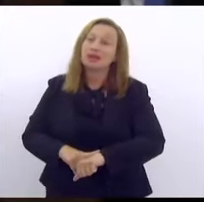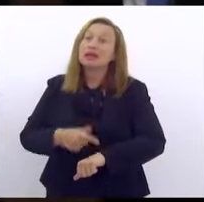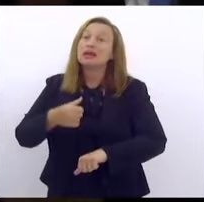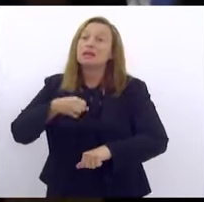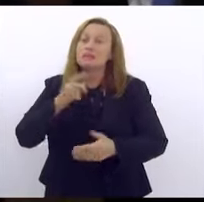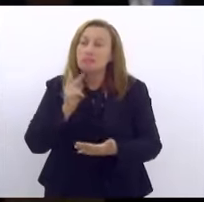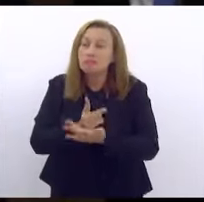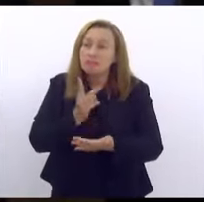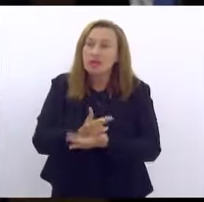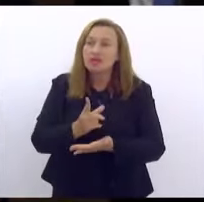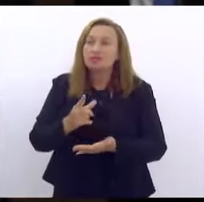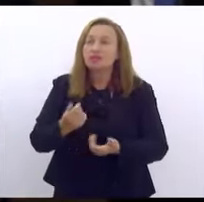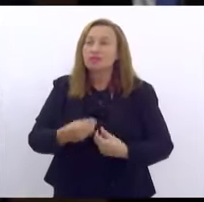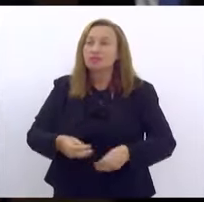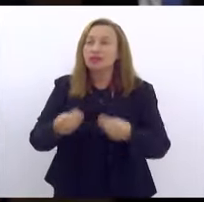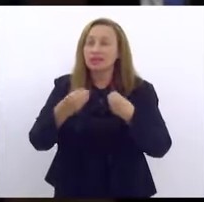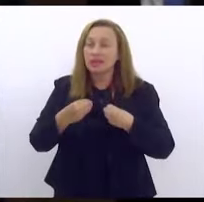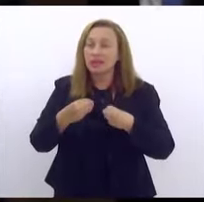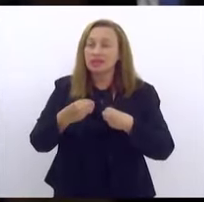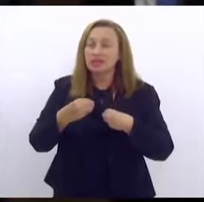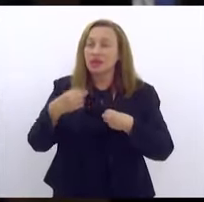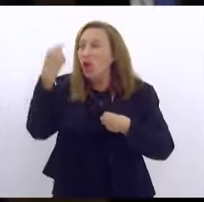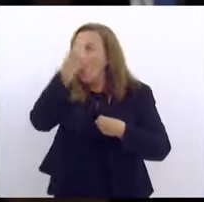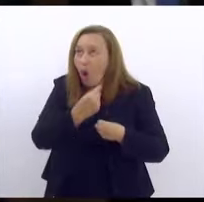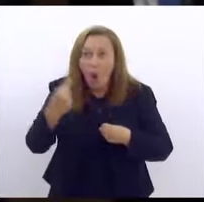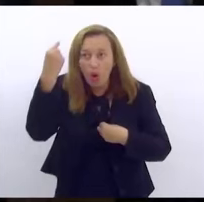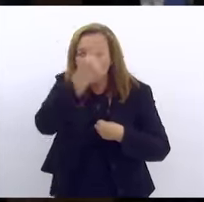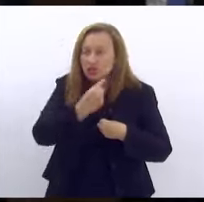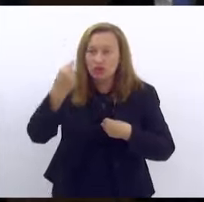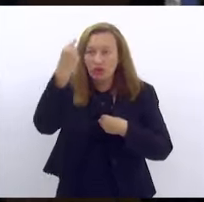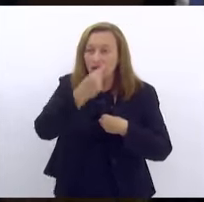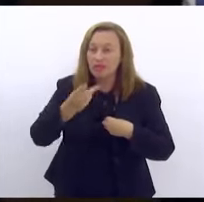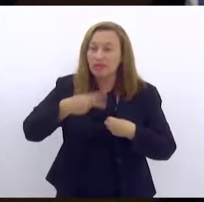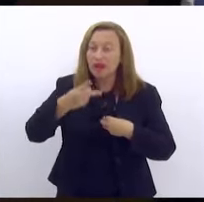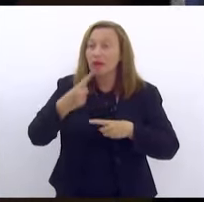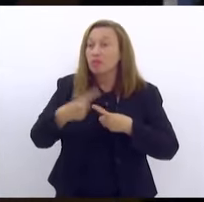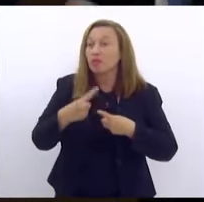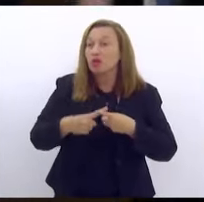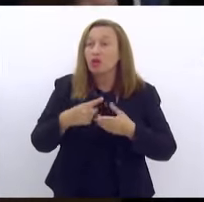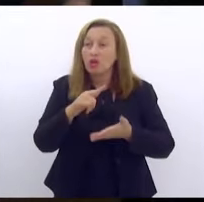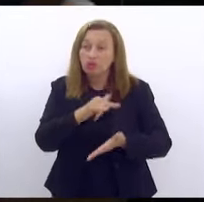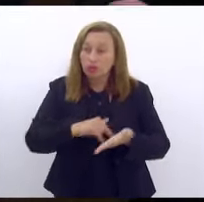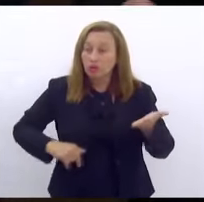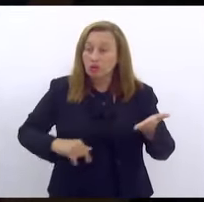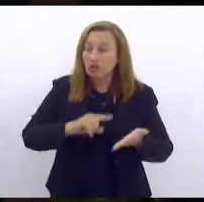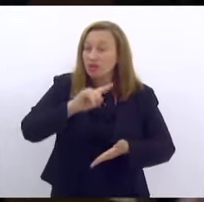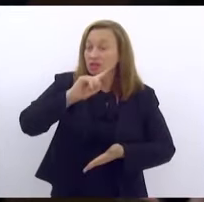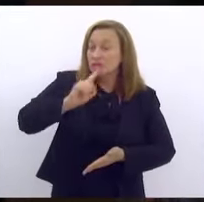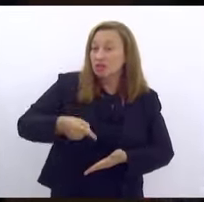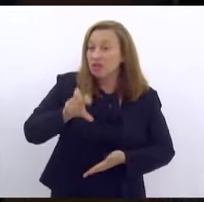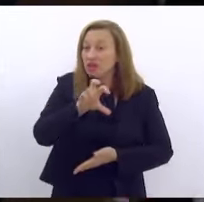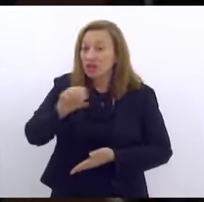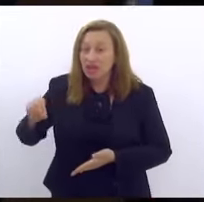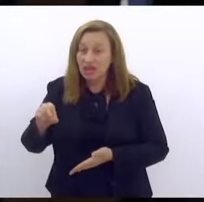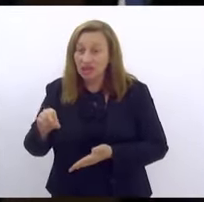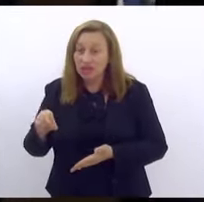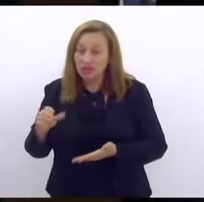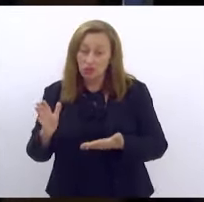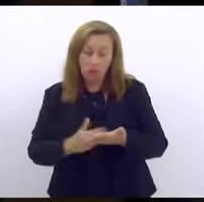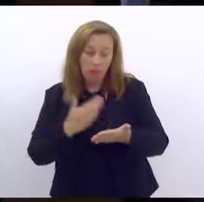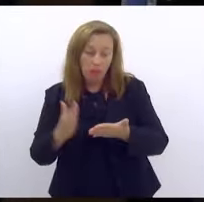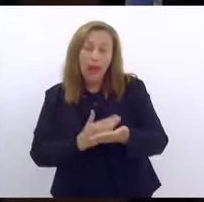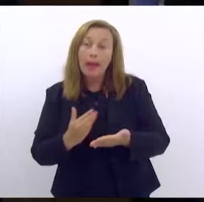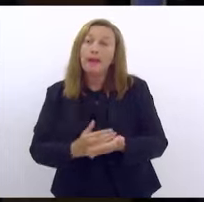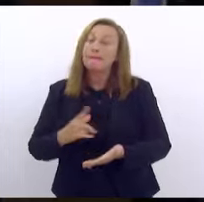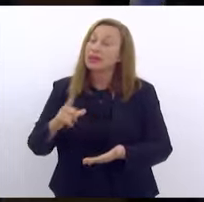sessões inteiras para falar, porque é um documento de 1.500 páginas. Mas tem algumas que a gente precisa